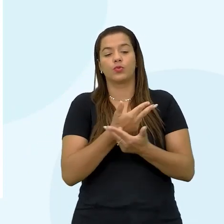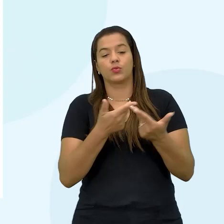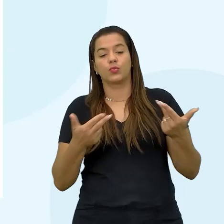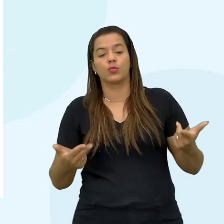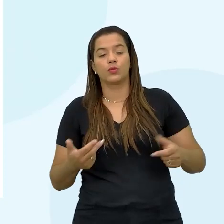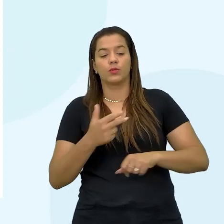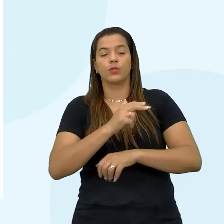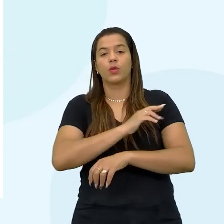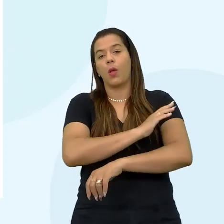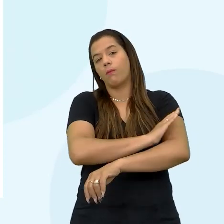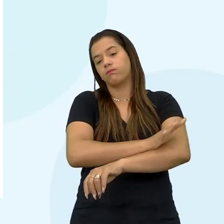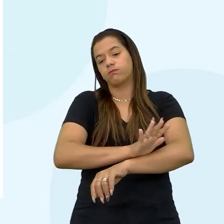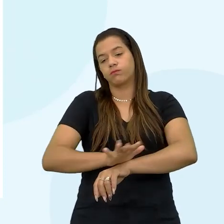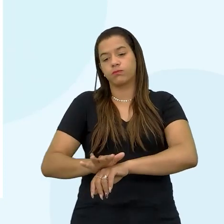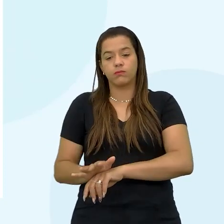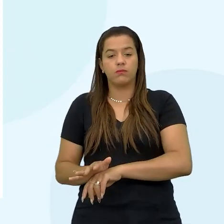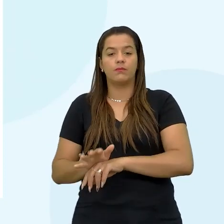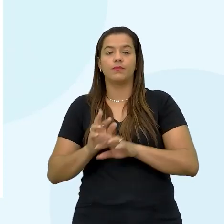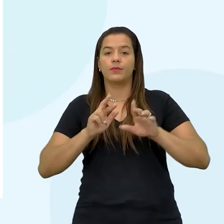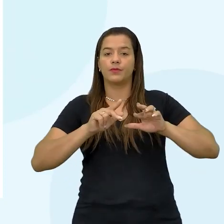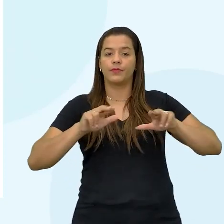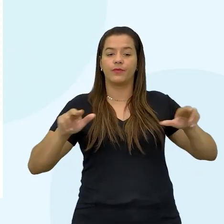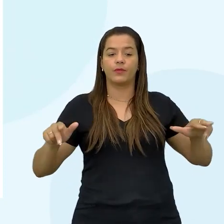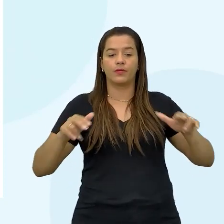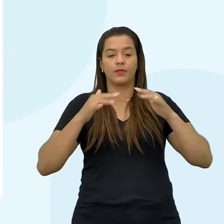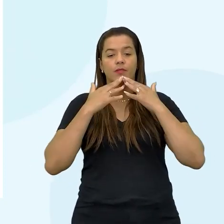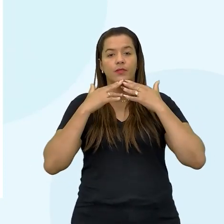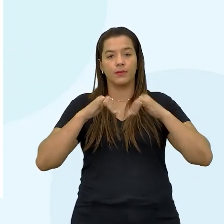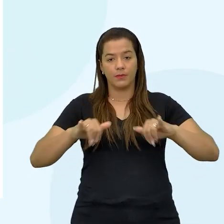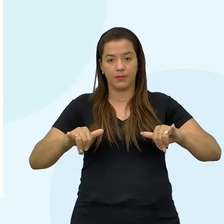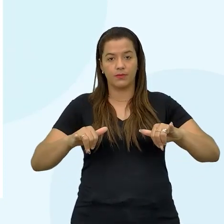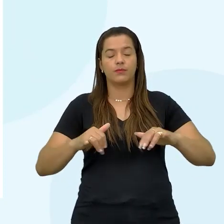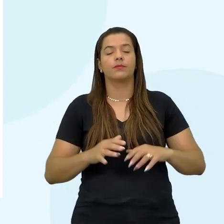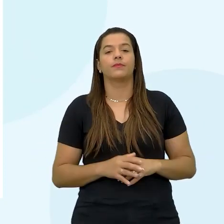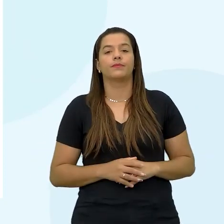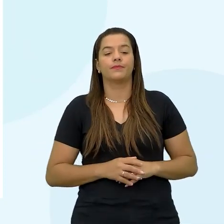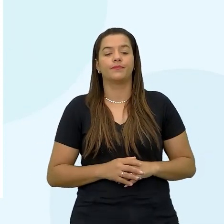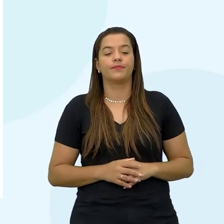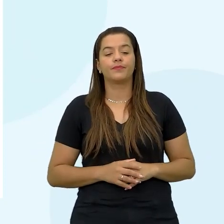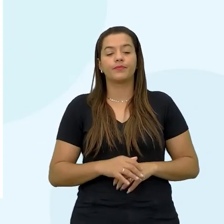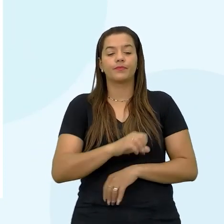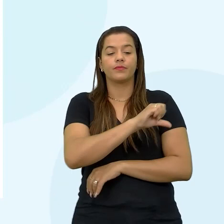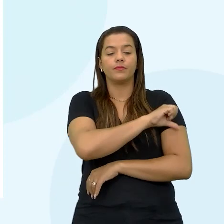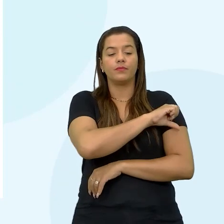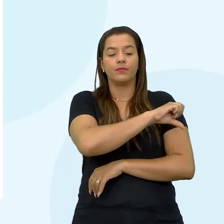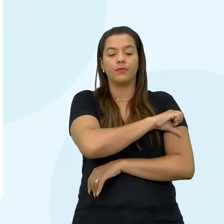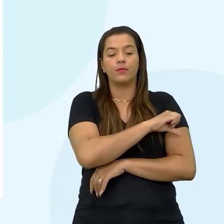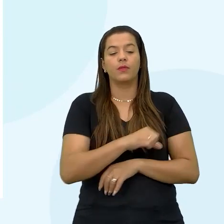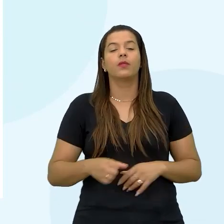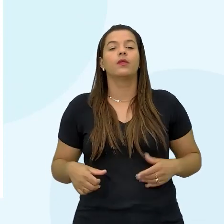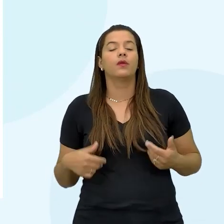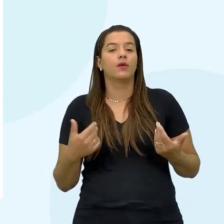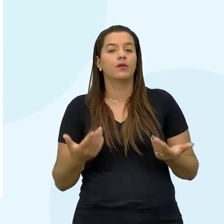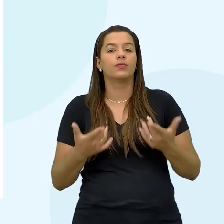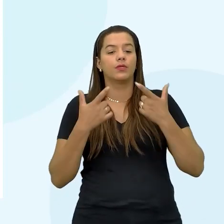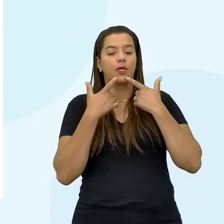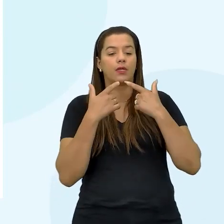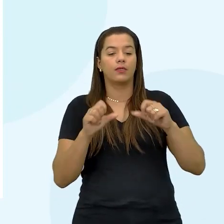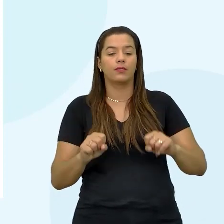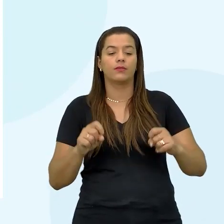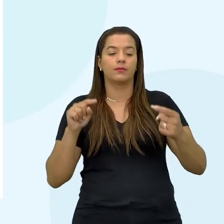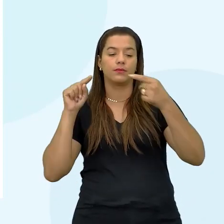estereótipos presentes em diferentes mídias. Olha que interessante esse tema. Nono ano, práticas sociais de